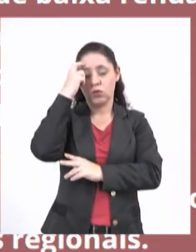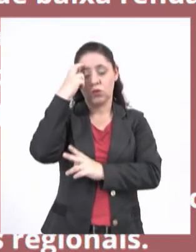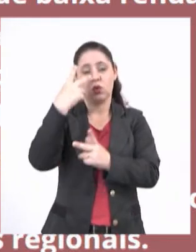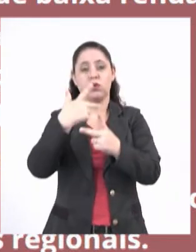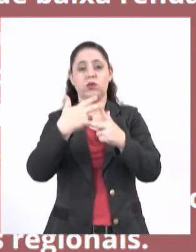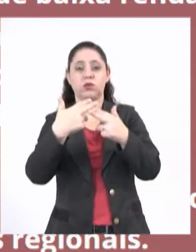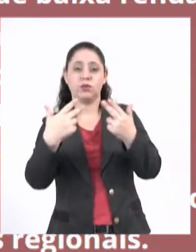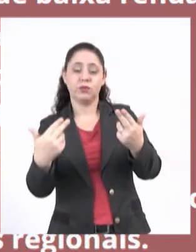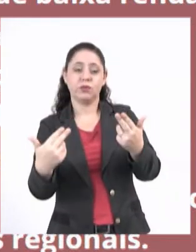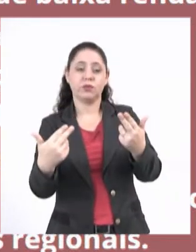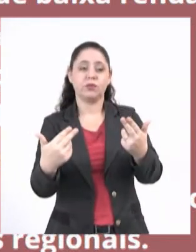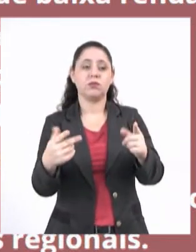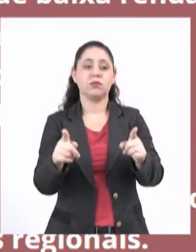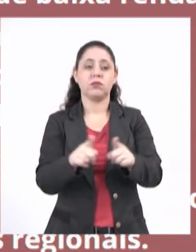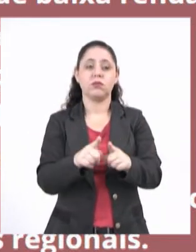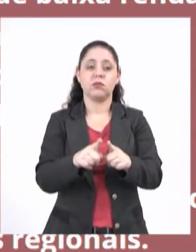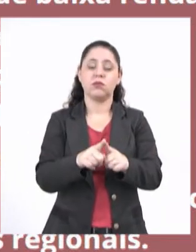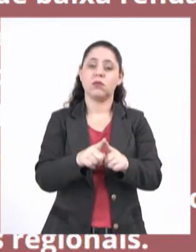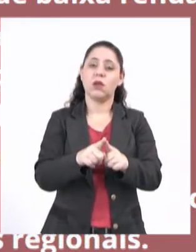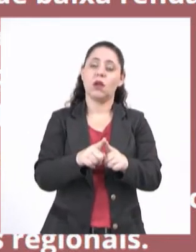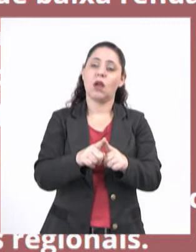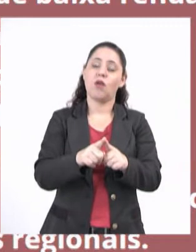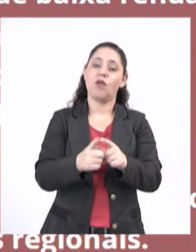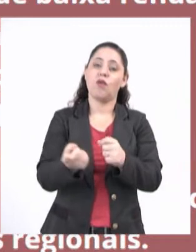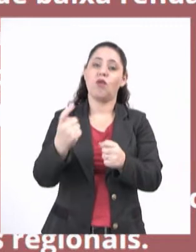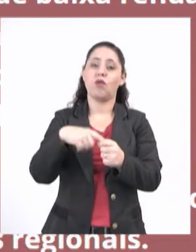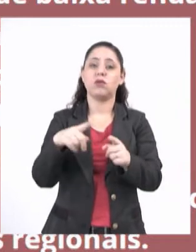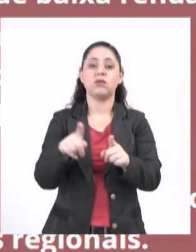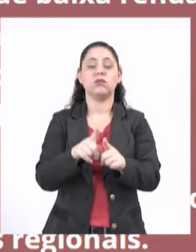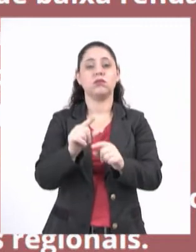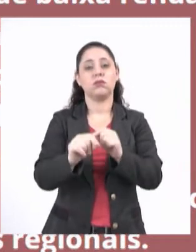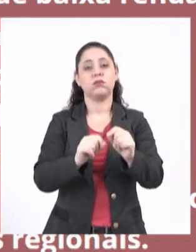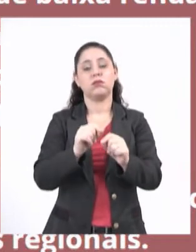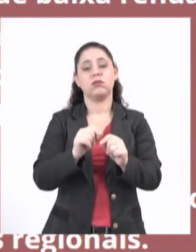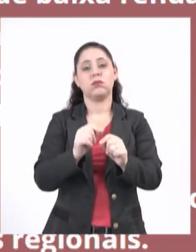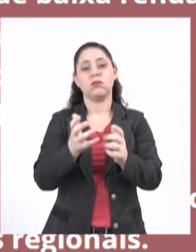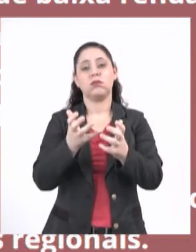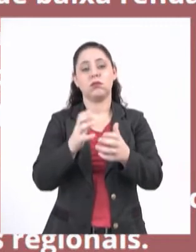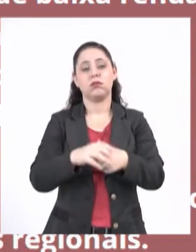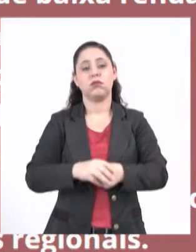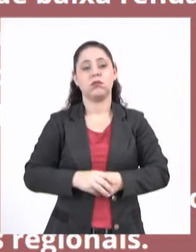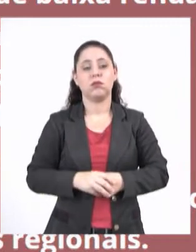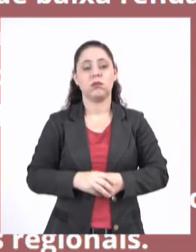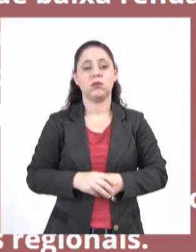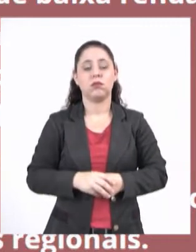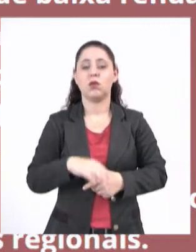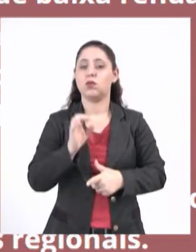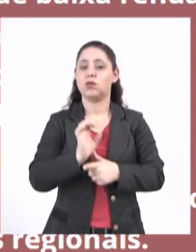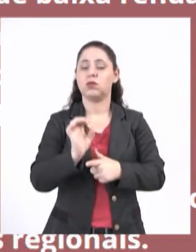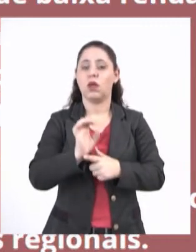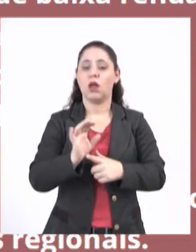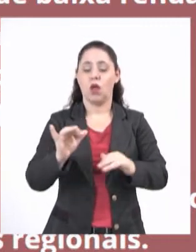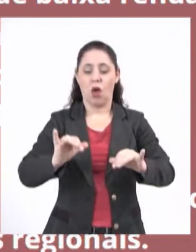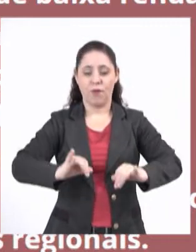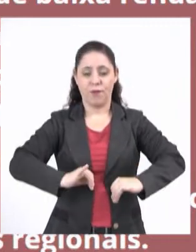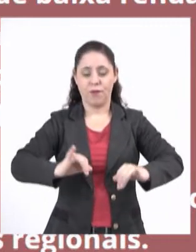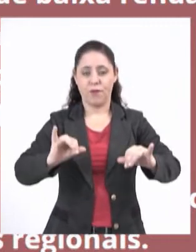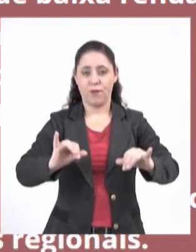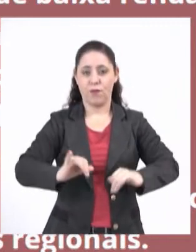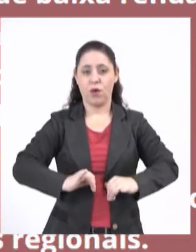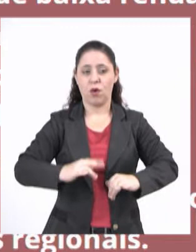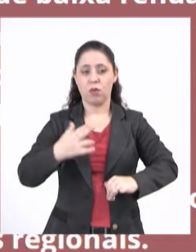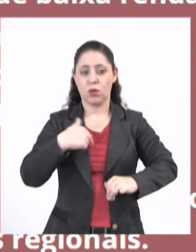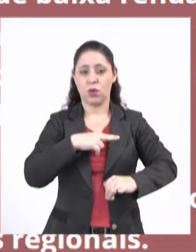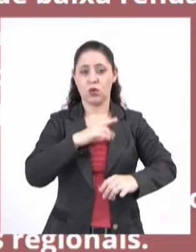tradicionalidade, regionalidade para poder resgatar. E a gente também, né, convivendo paralelamente aí no estado com a fome, nós somos